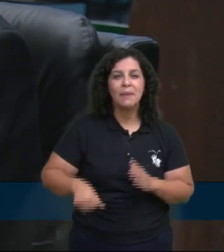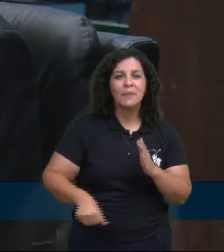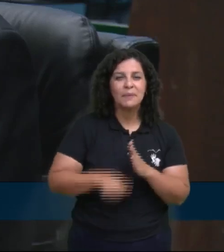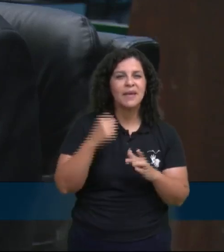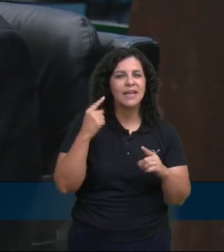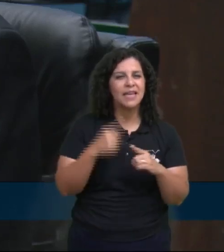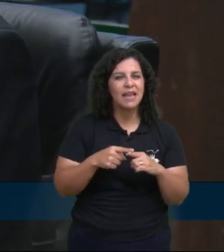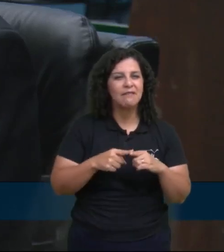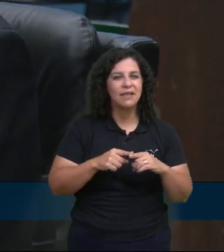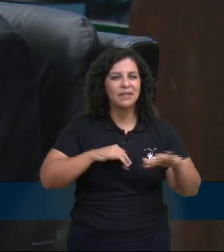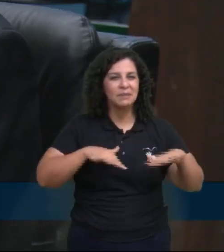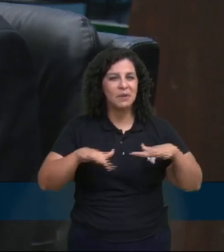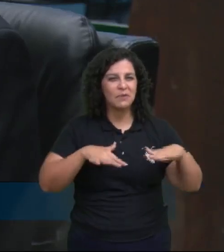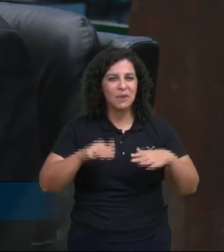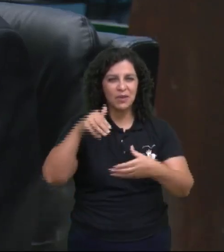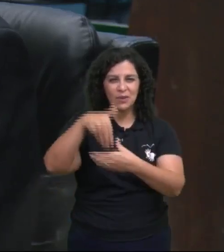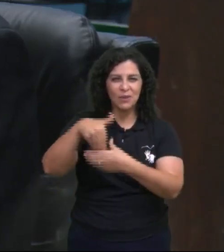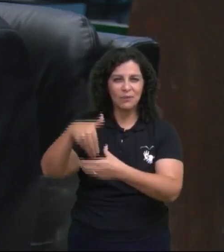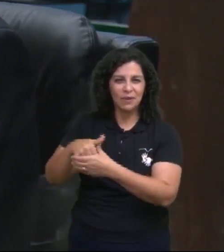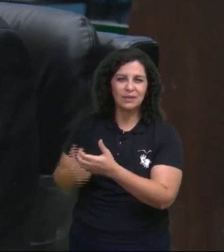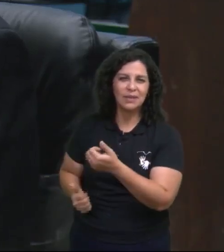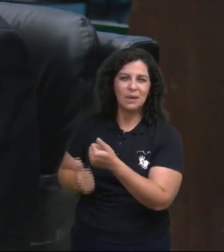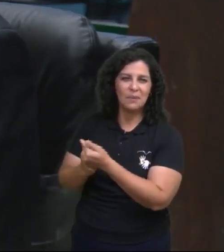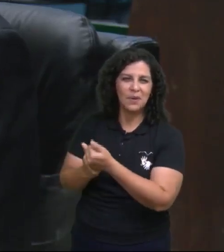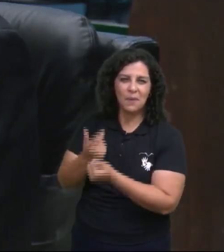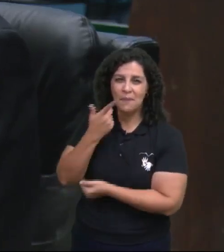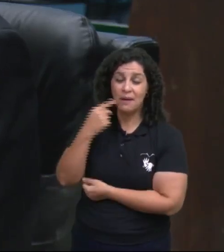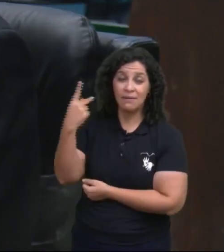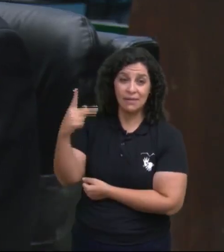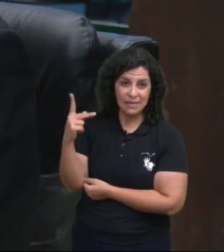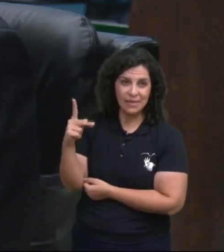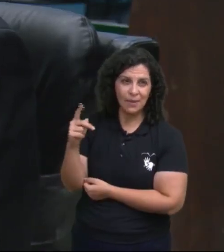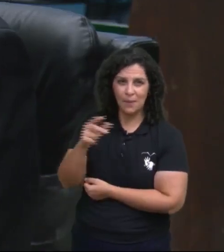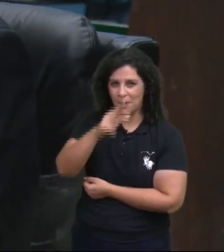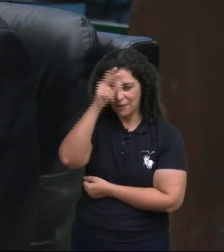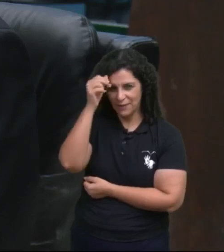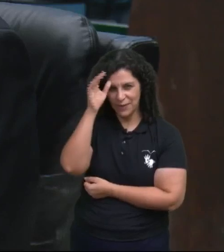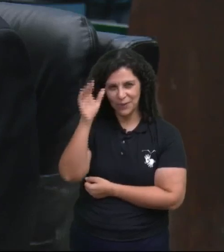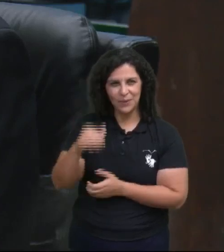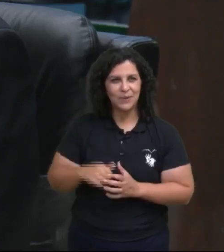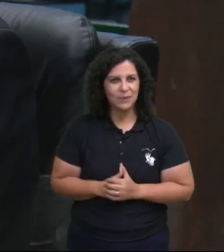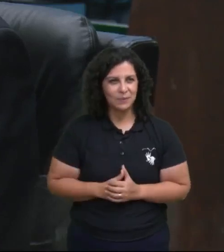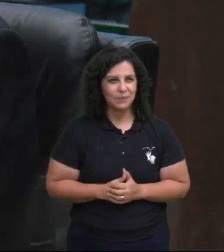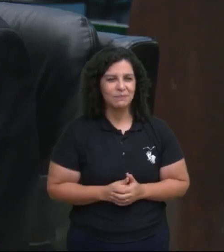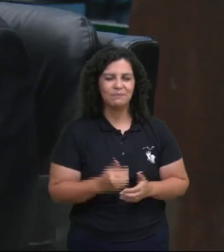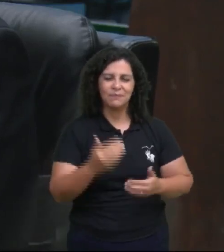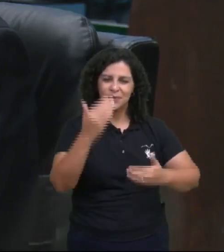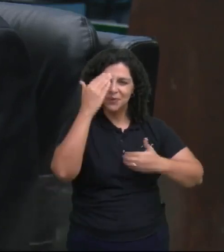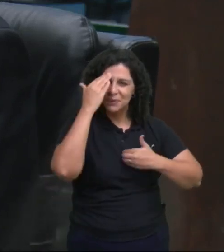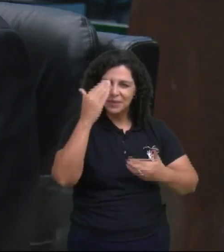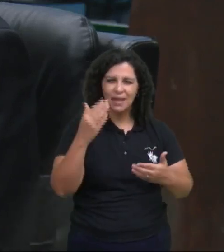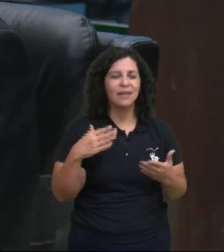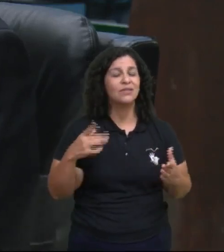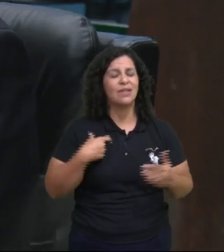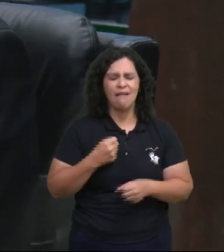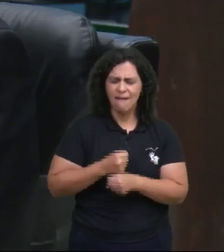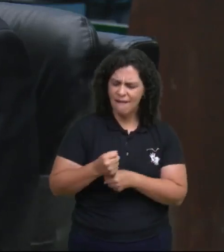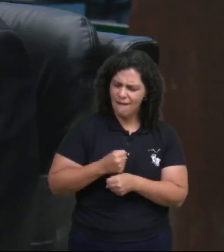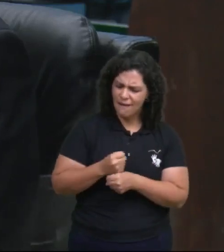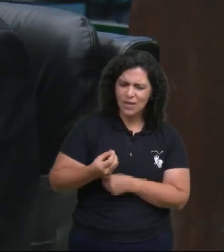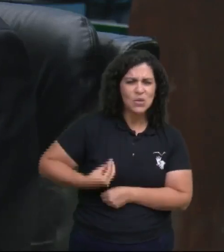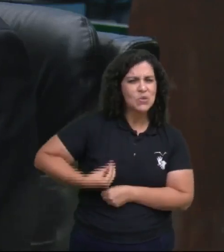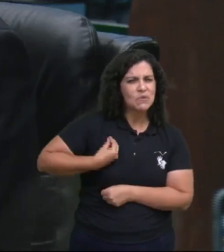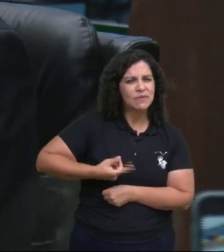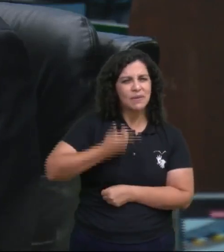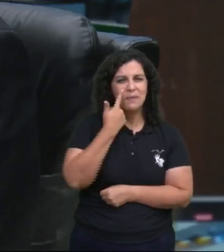primeira campanha eleitoral, que foi pelo seu pai, prefeito de Curitiba. Muitos anos de vida ao